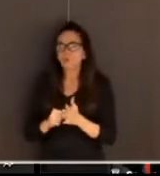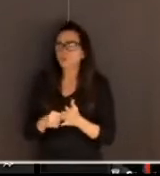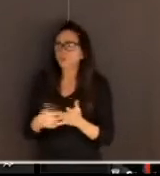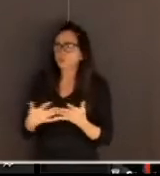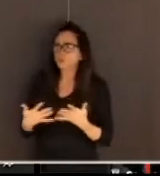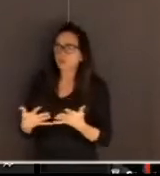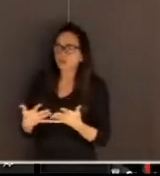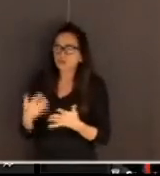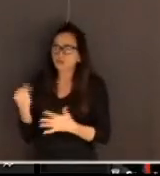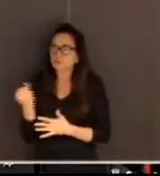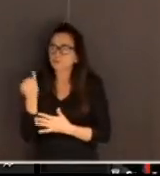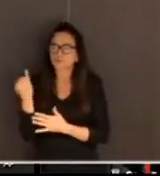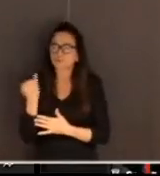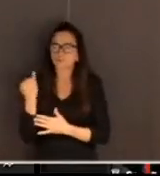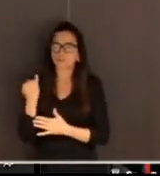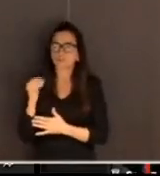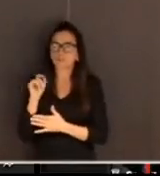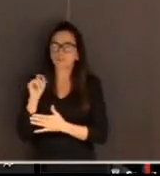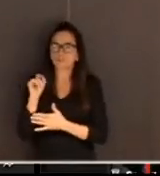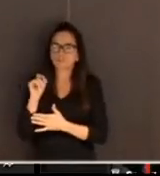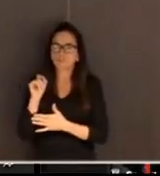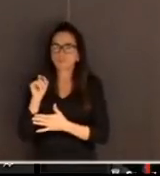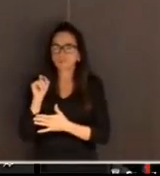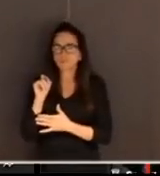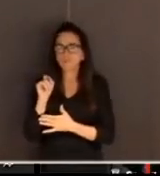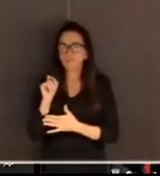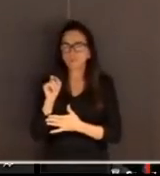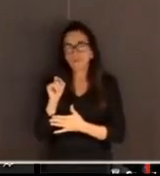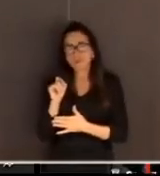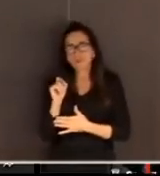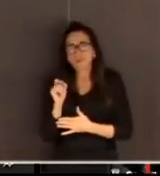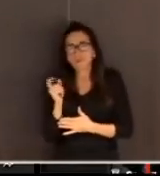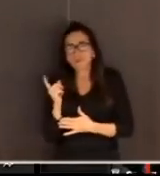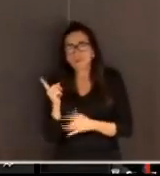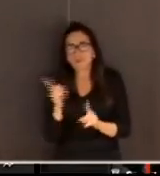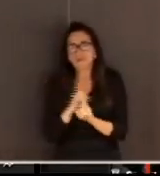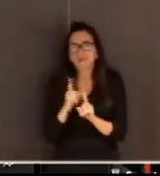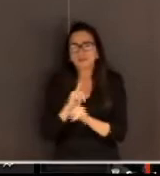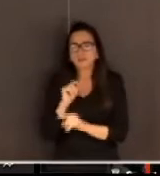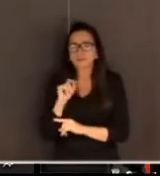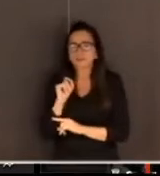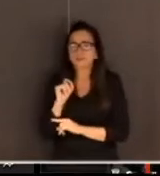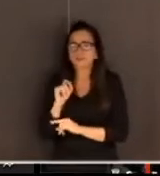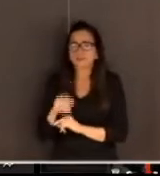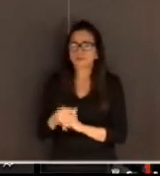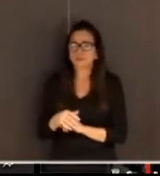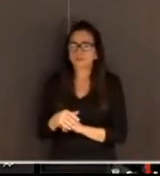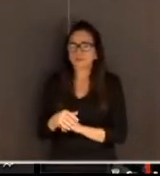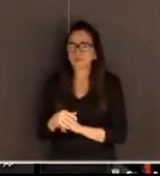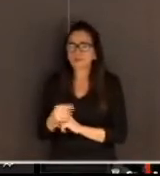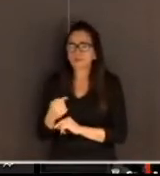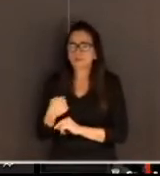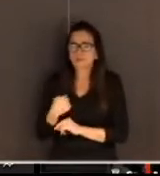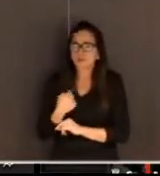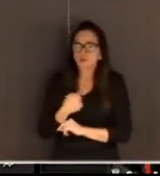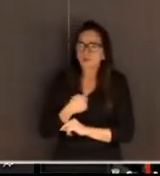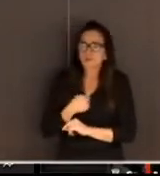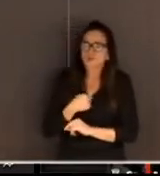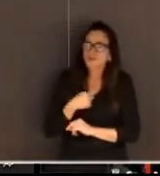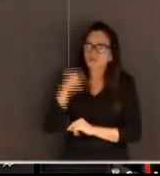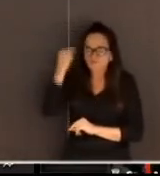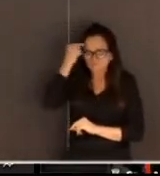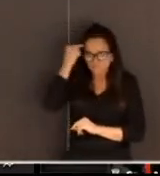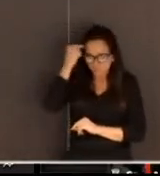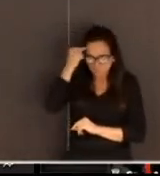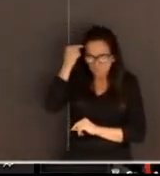é importante, questão relacionada aos quesitos. O que eu devo sempre ter em mente em